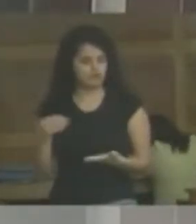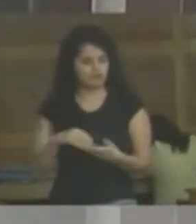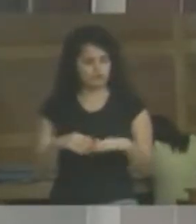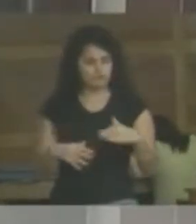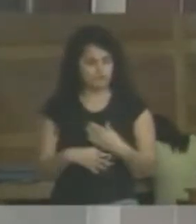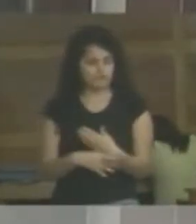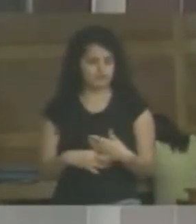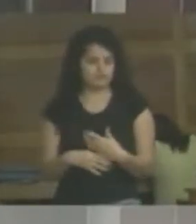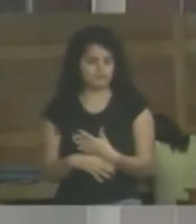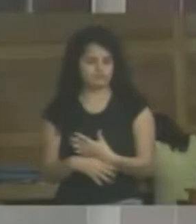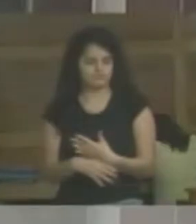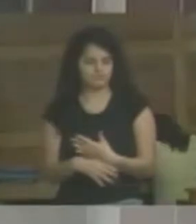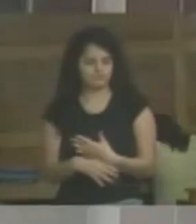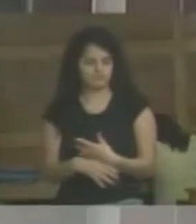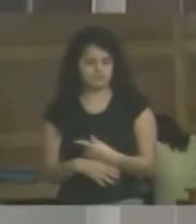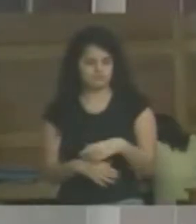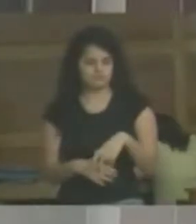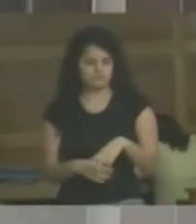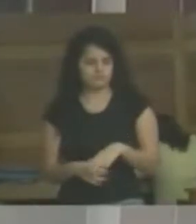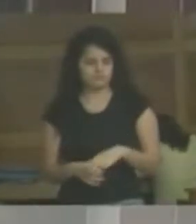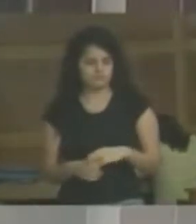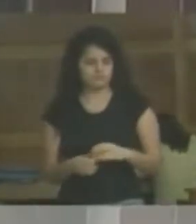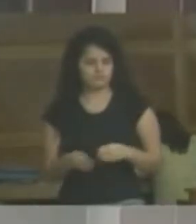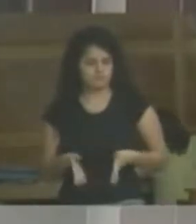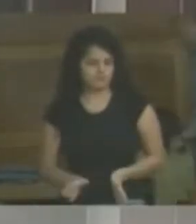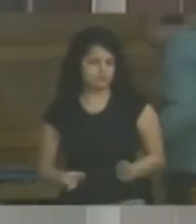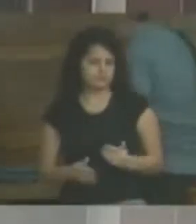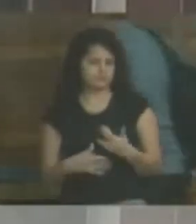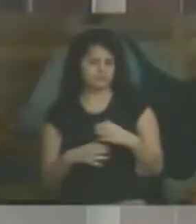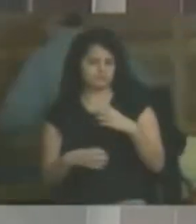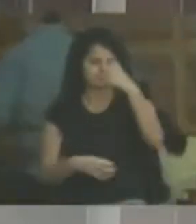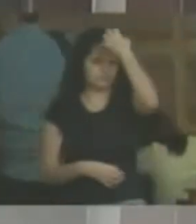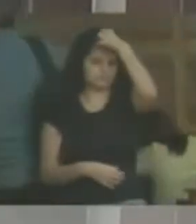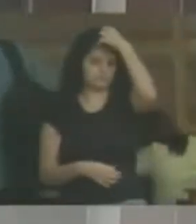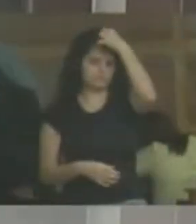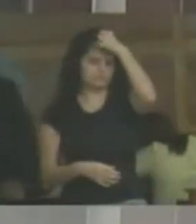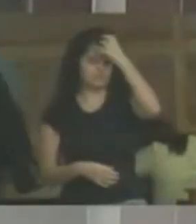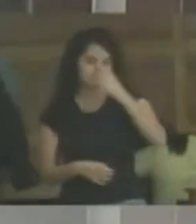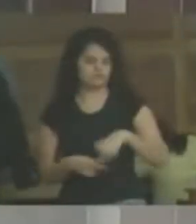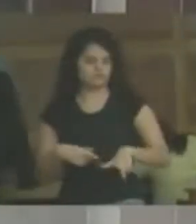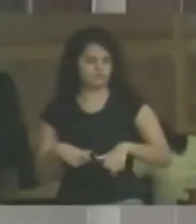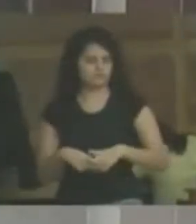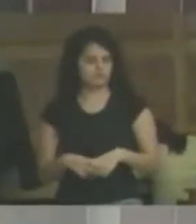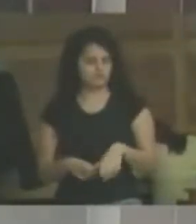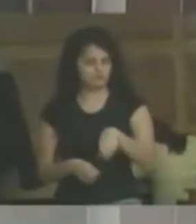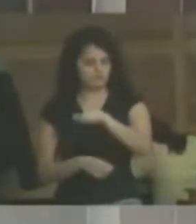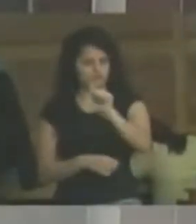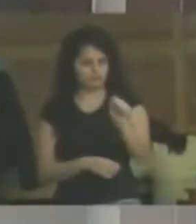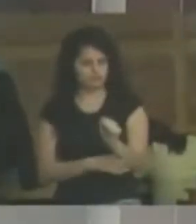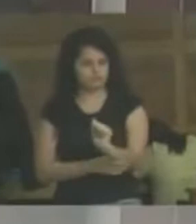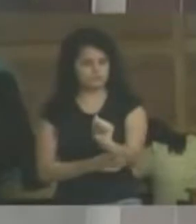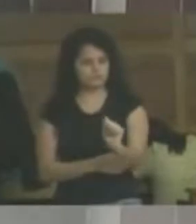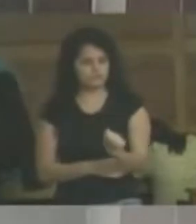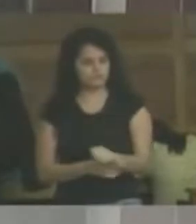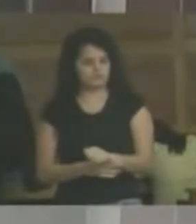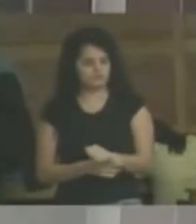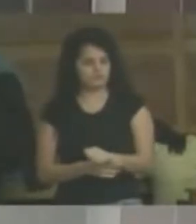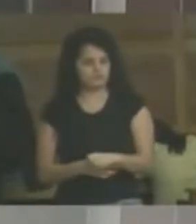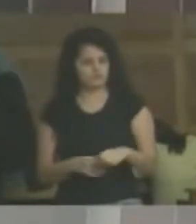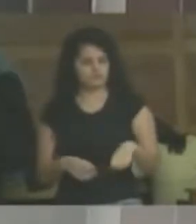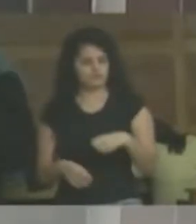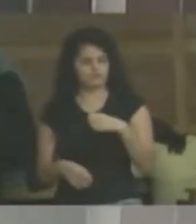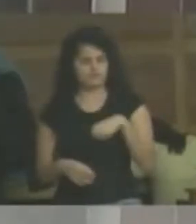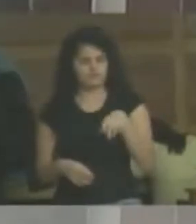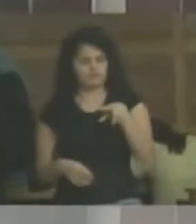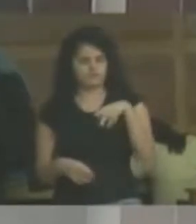Reis. É cria de Angra dos Reis. Foi sindicalista, foi presidente do sindicato, foi vice-prefeito,